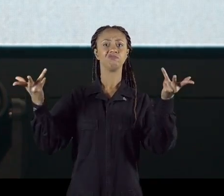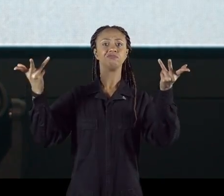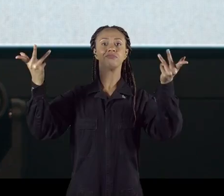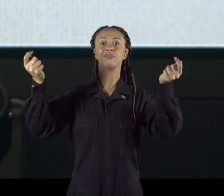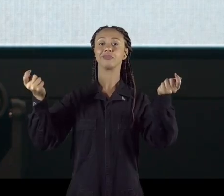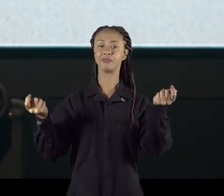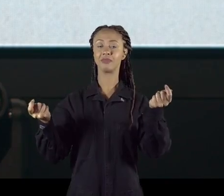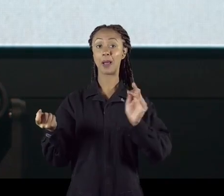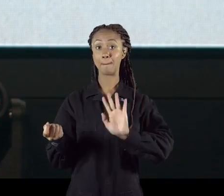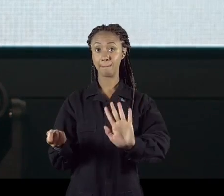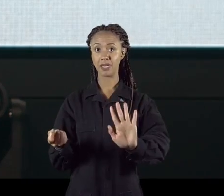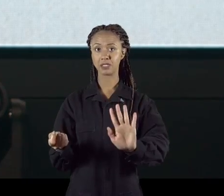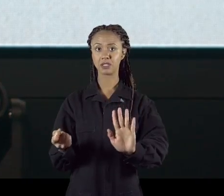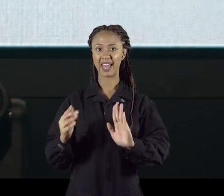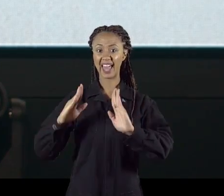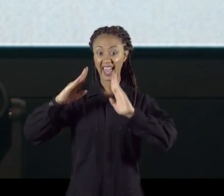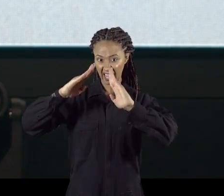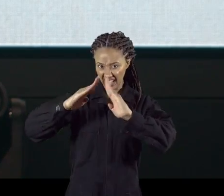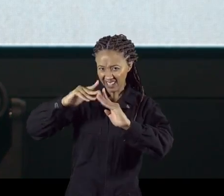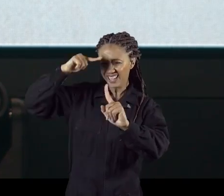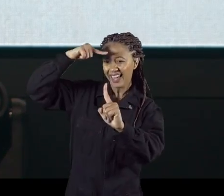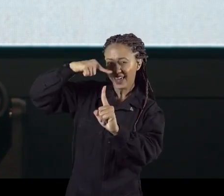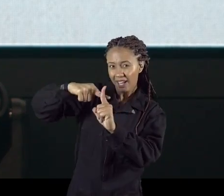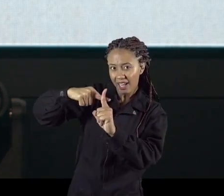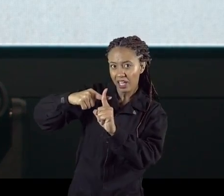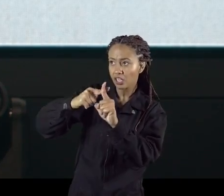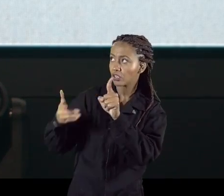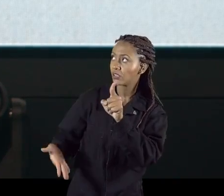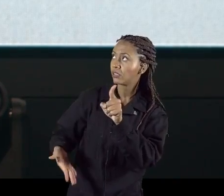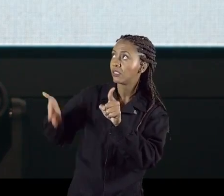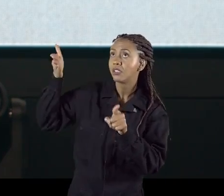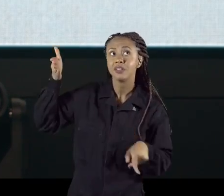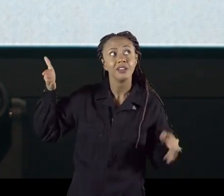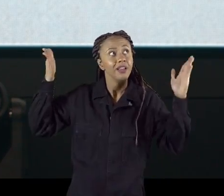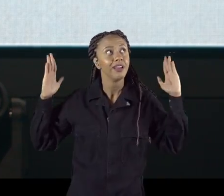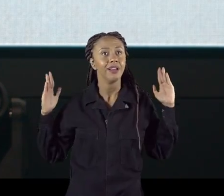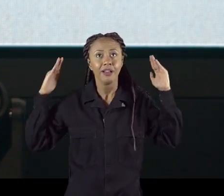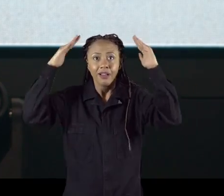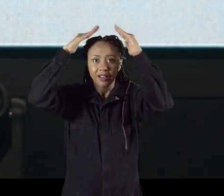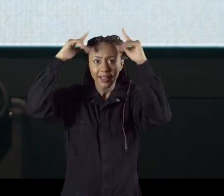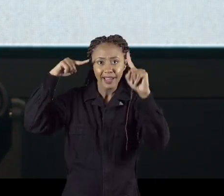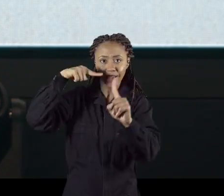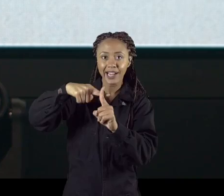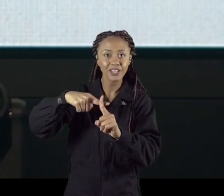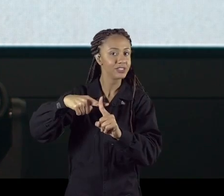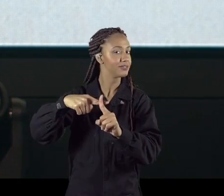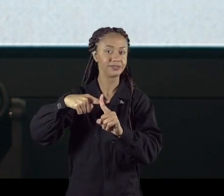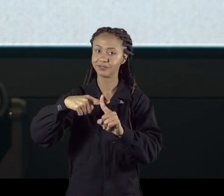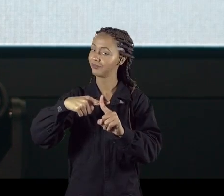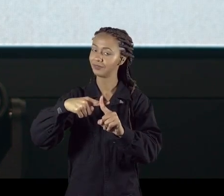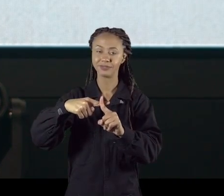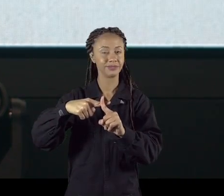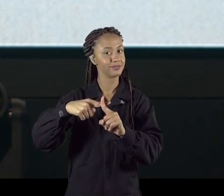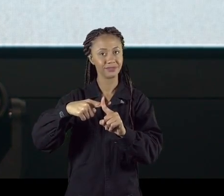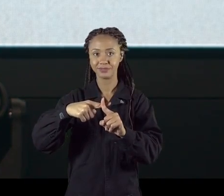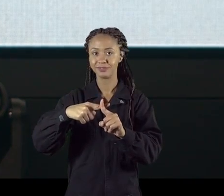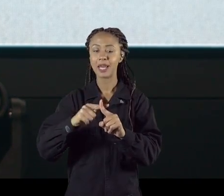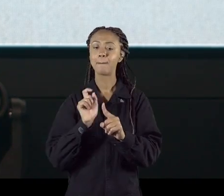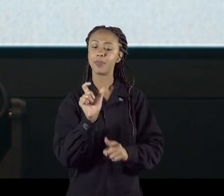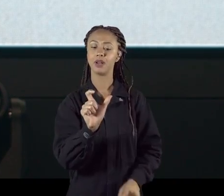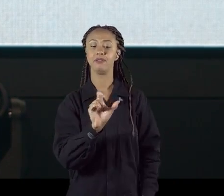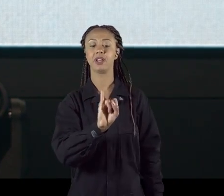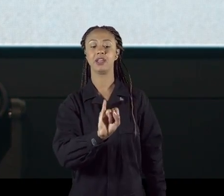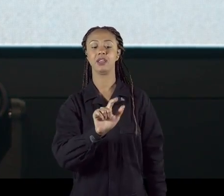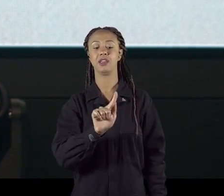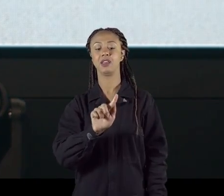é mas a igreja não são as paredes a igreja somos nós a Deus